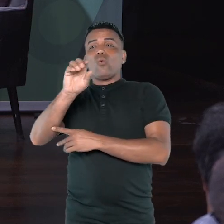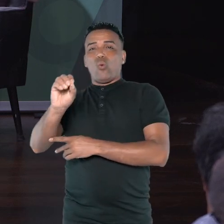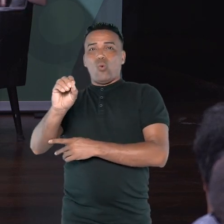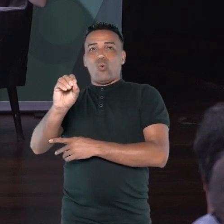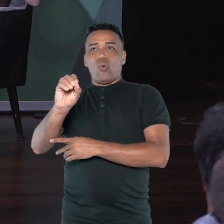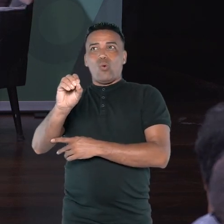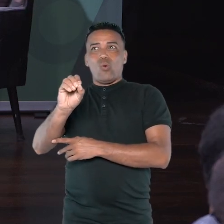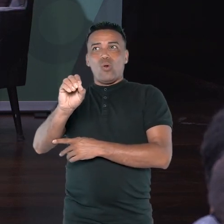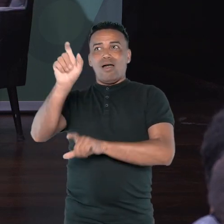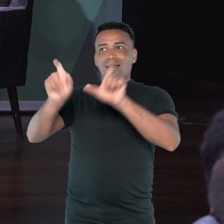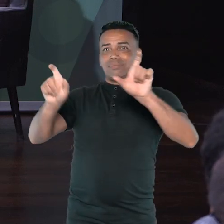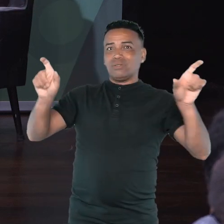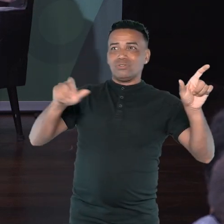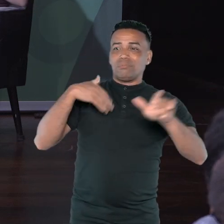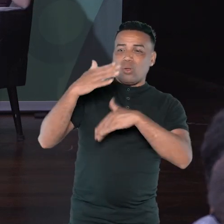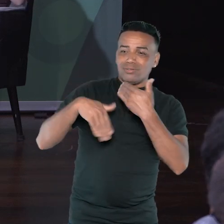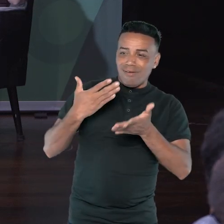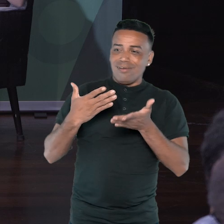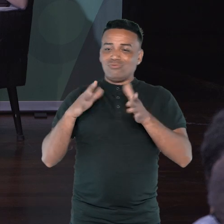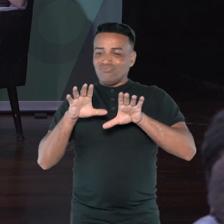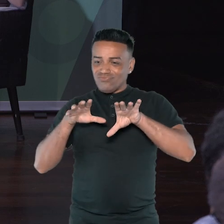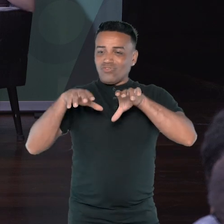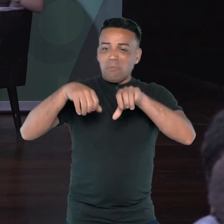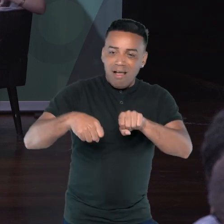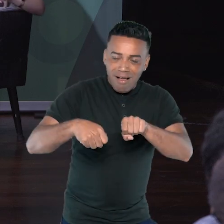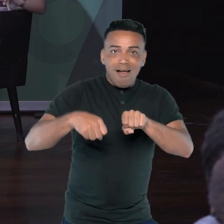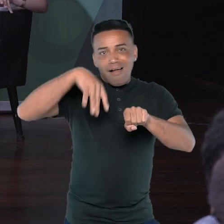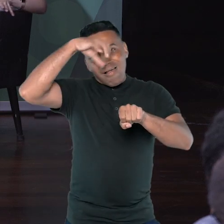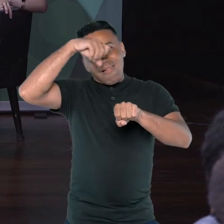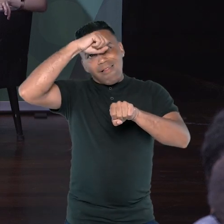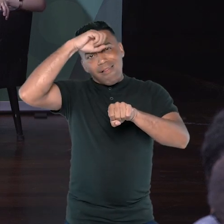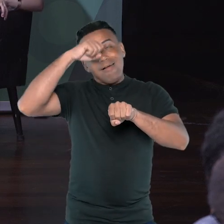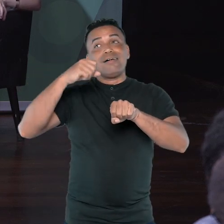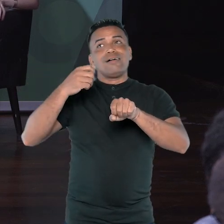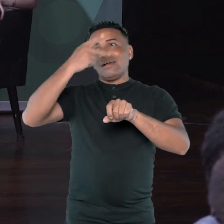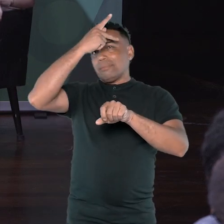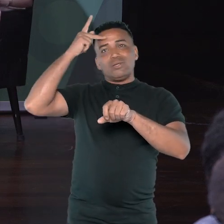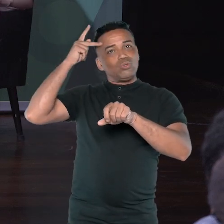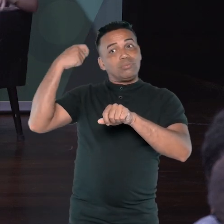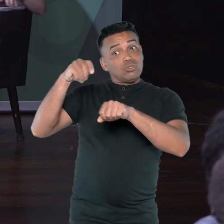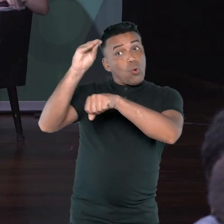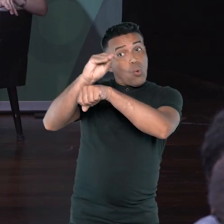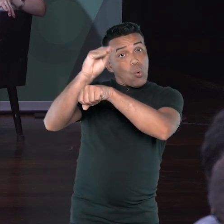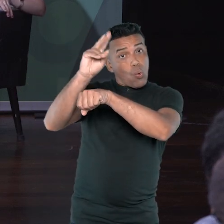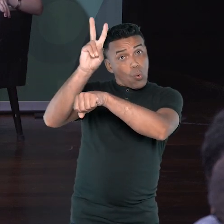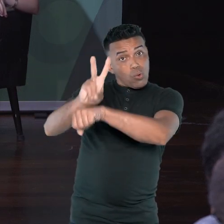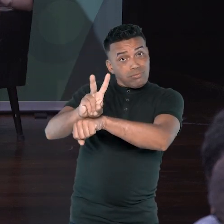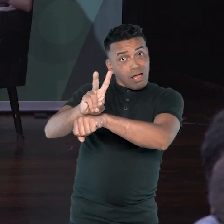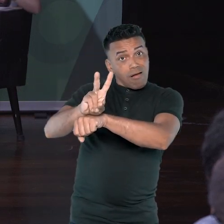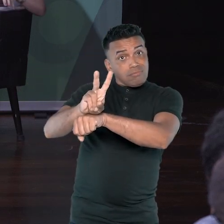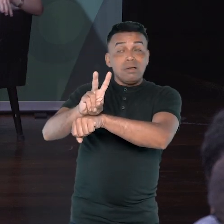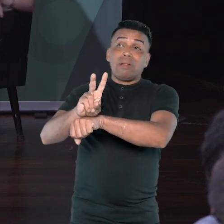que os sujeitos entrem em processos formativos, que a gente possa considerar esse sujeito precisou ser cuidado para, de